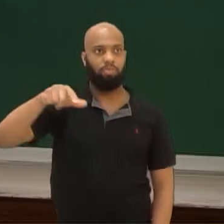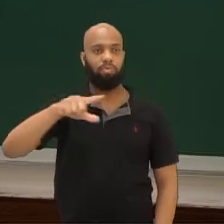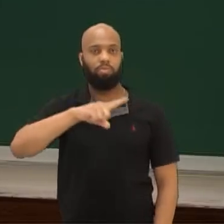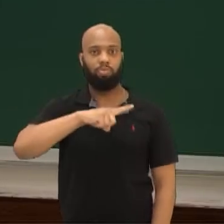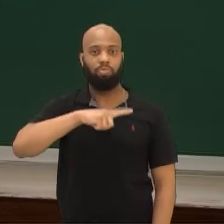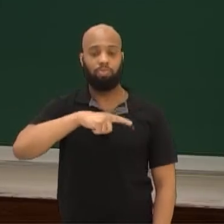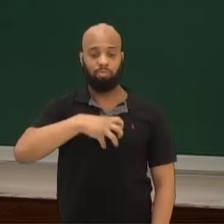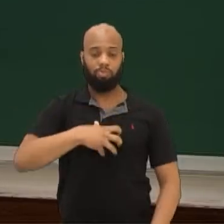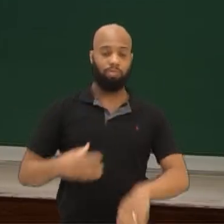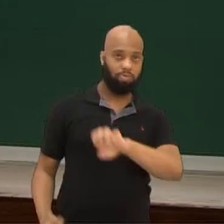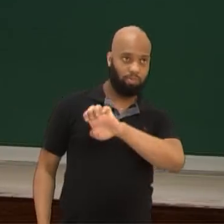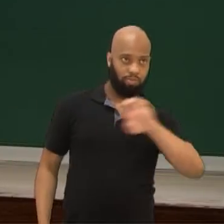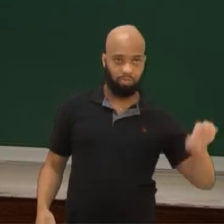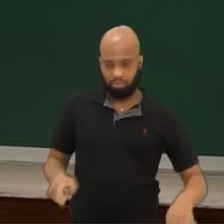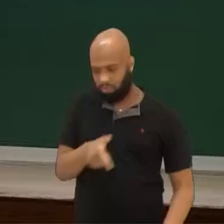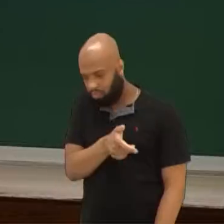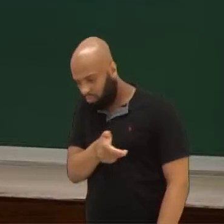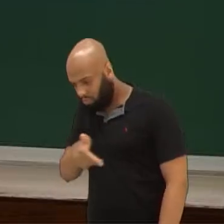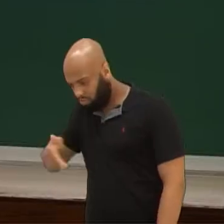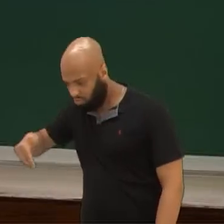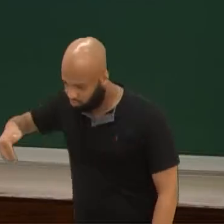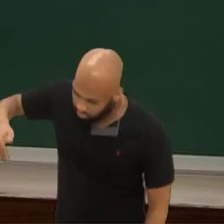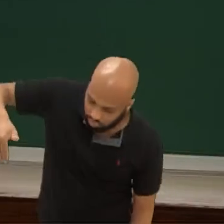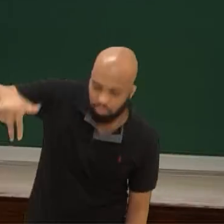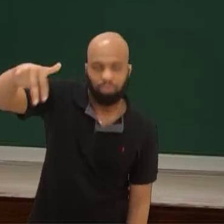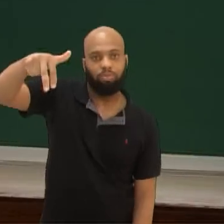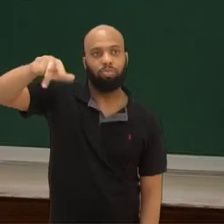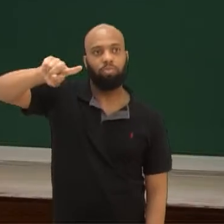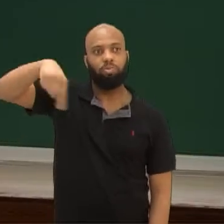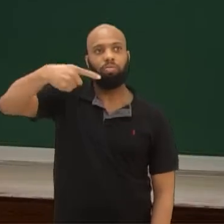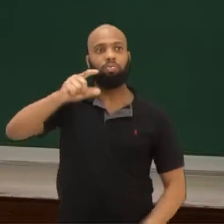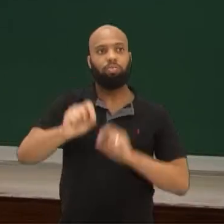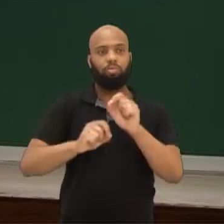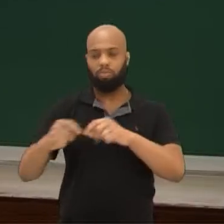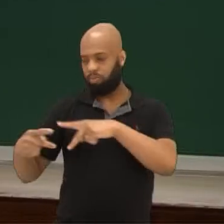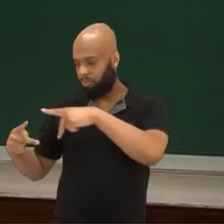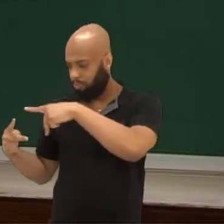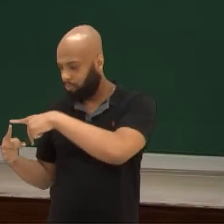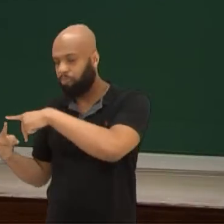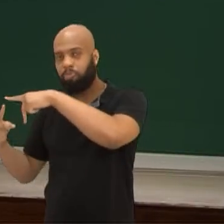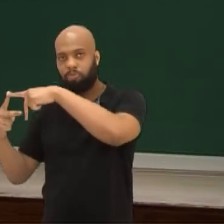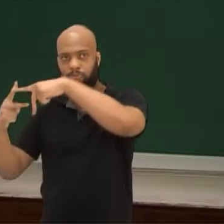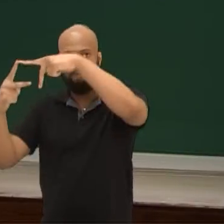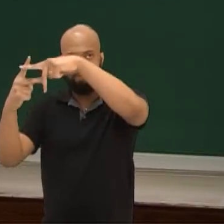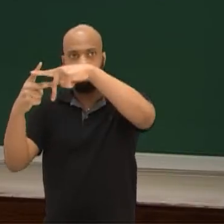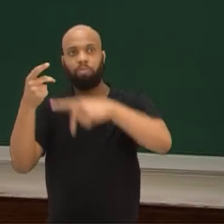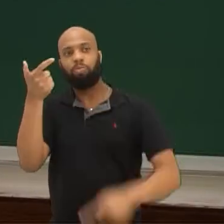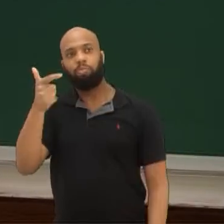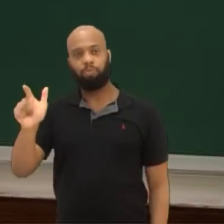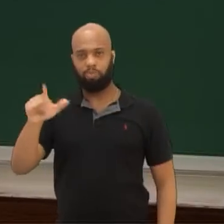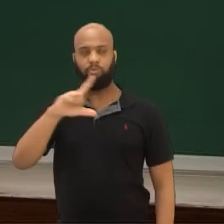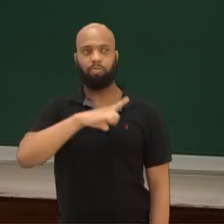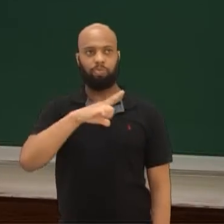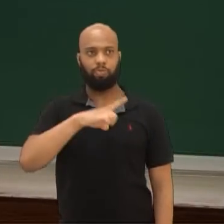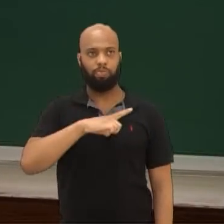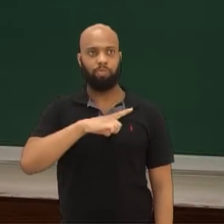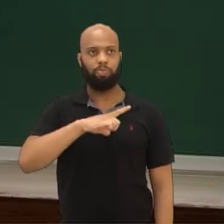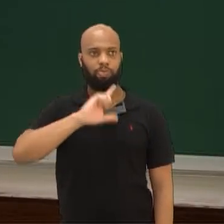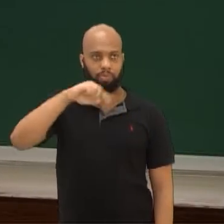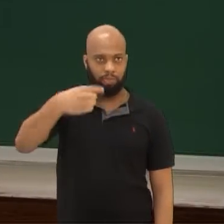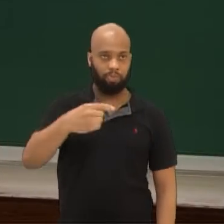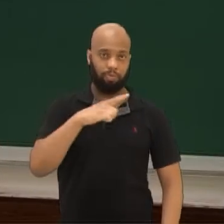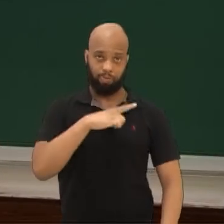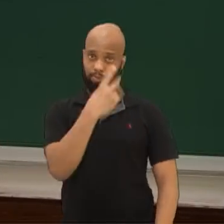para a esquerda, virou para cima, certo? E depois o que aconteceu? Ele percorreu novamente o quê?